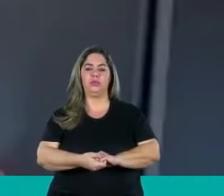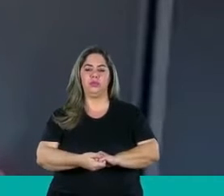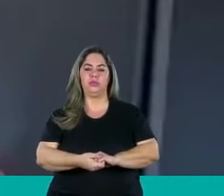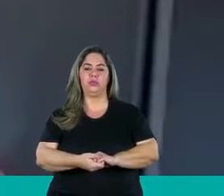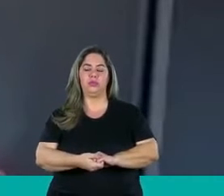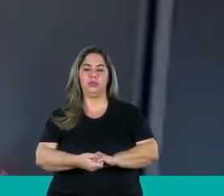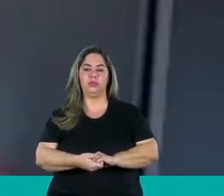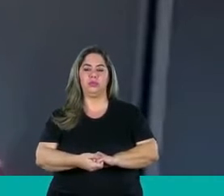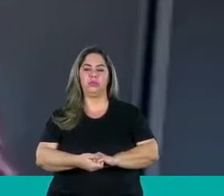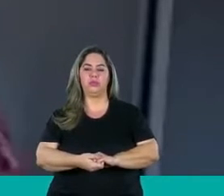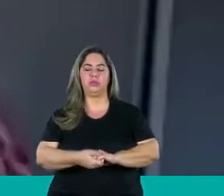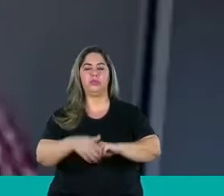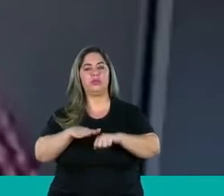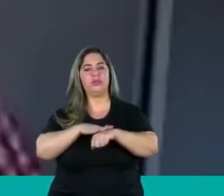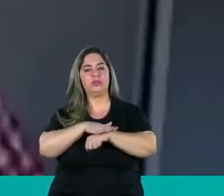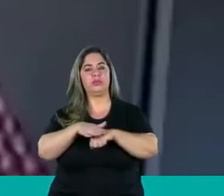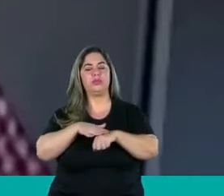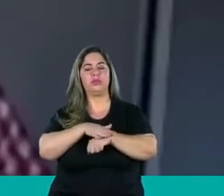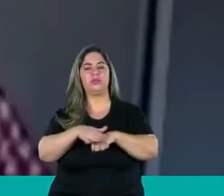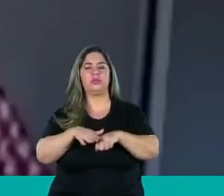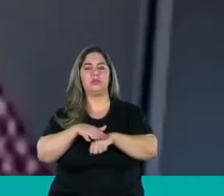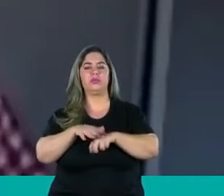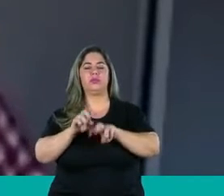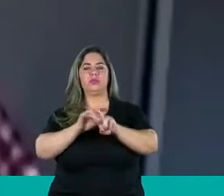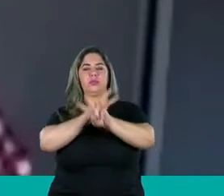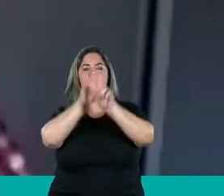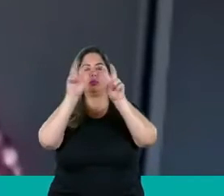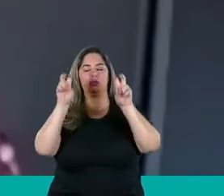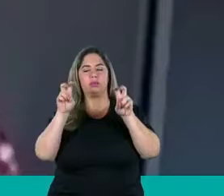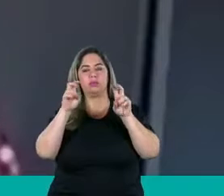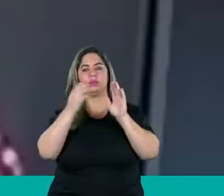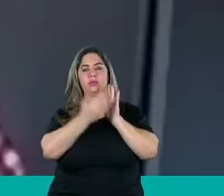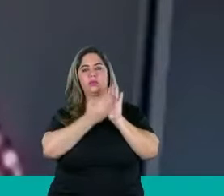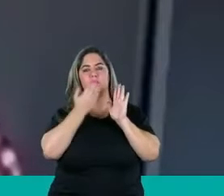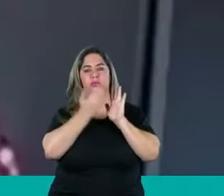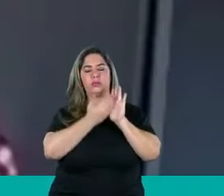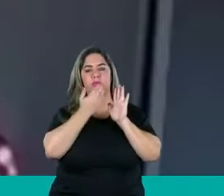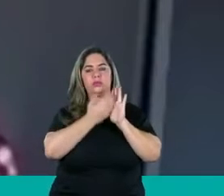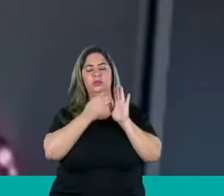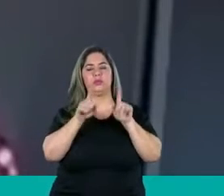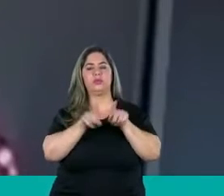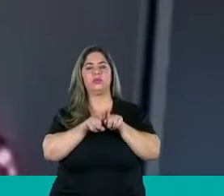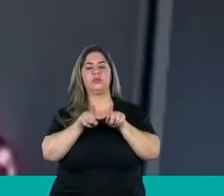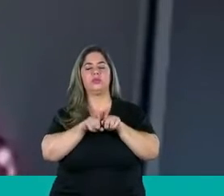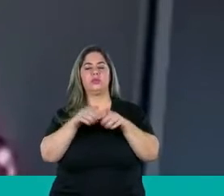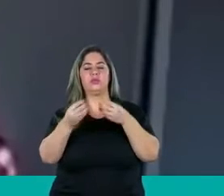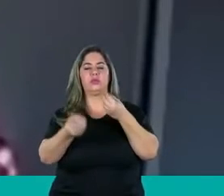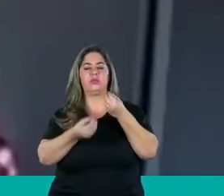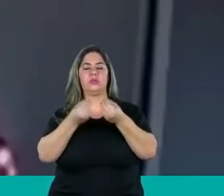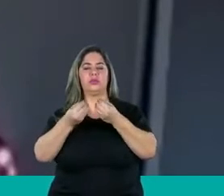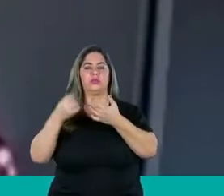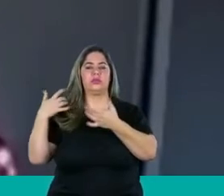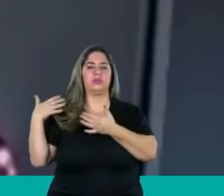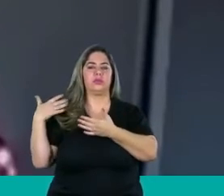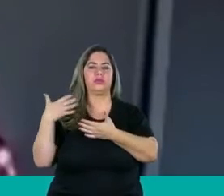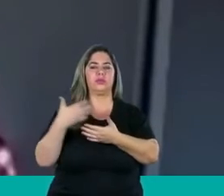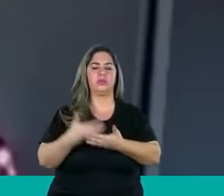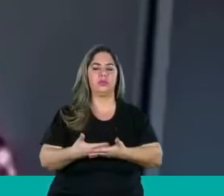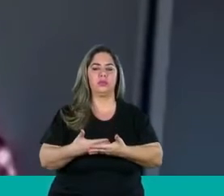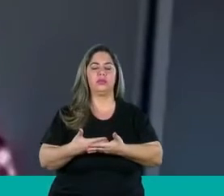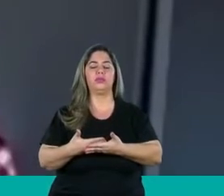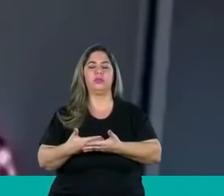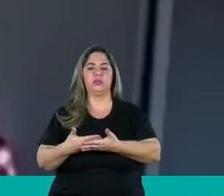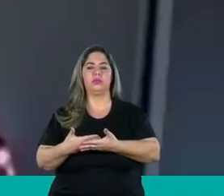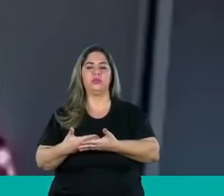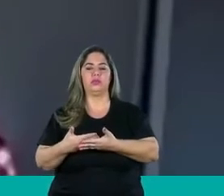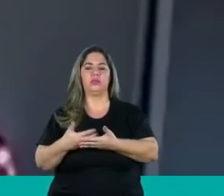empenhado em conversar com vocês a respeito da obra e a respeito do percurso e a minha visão da